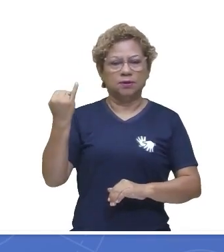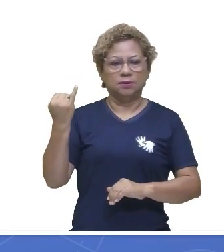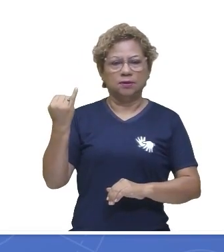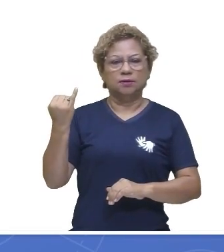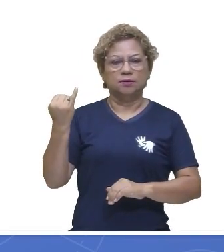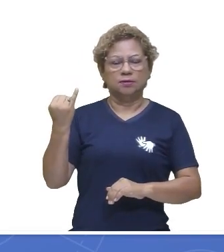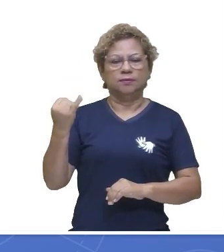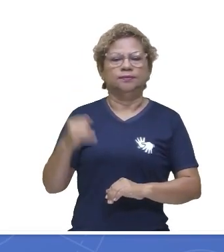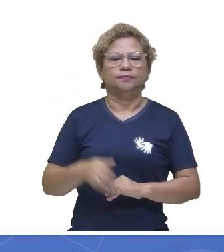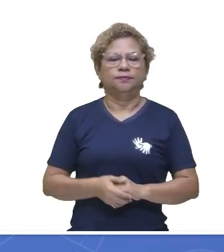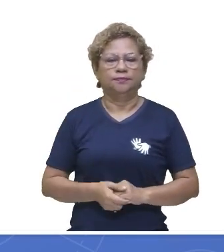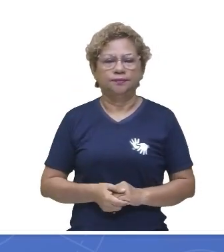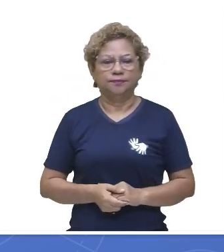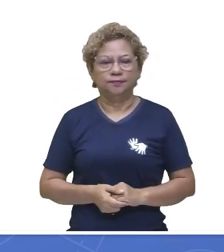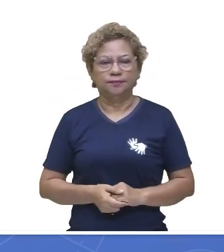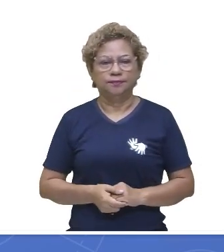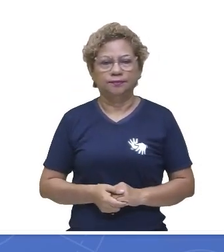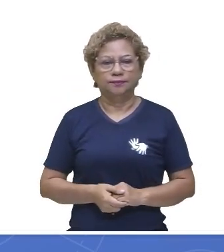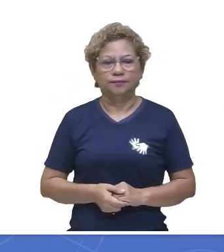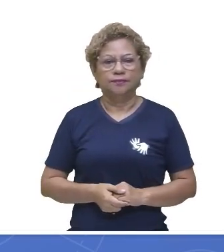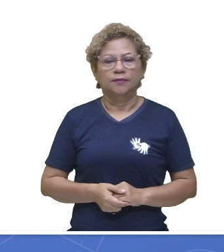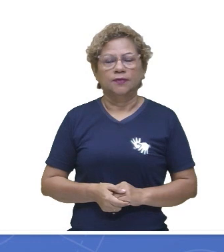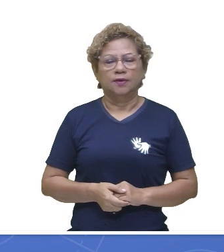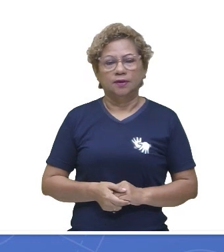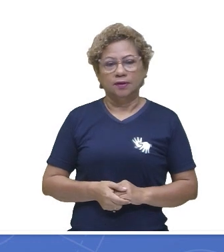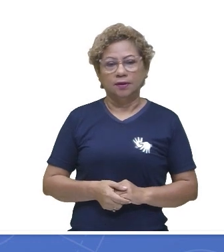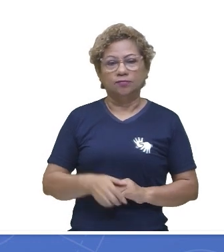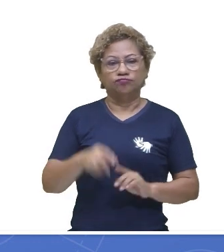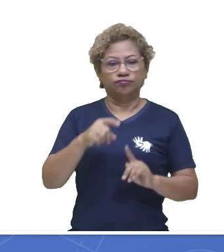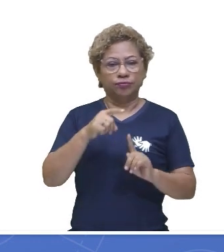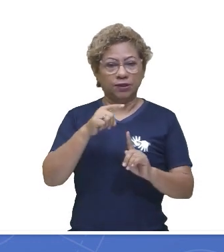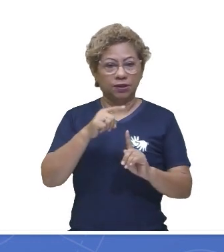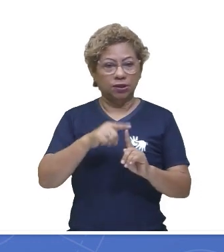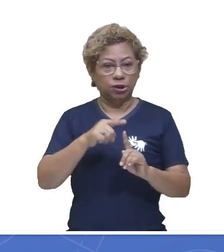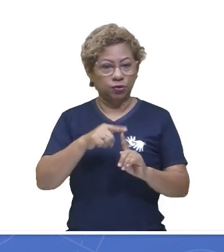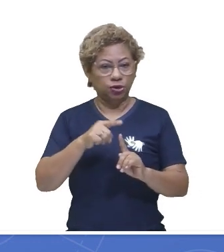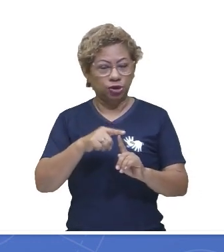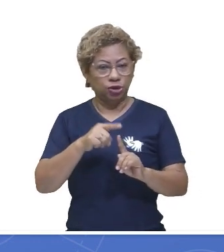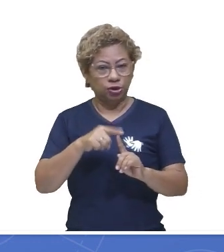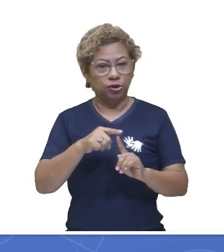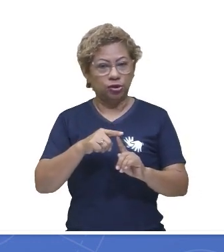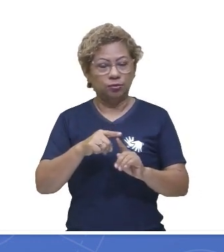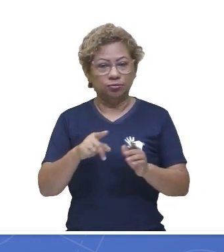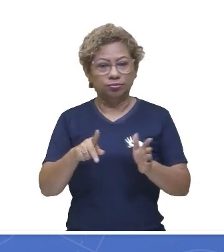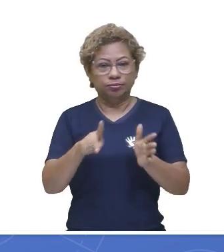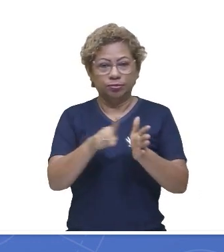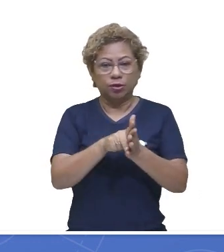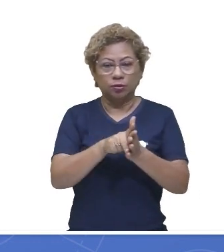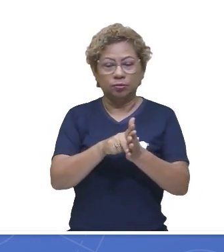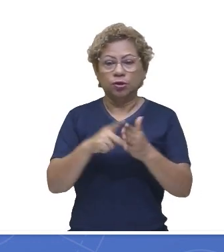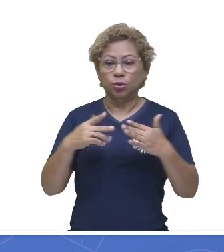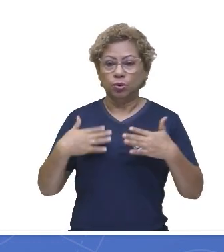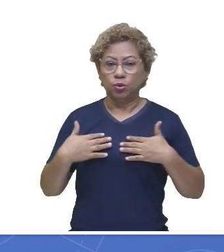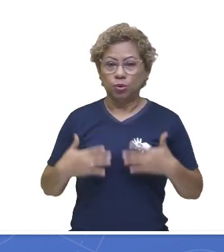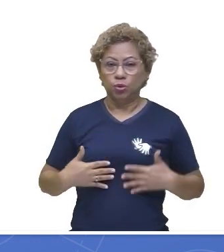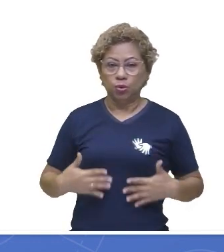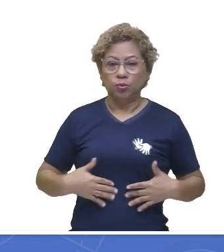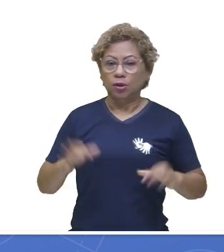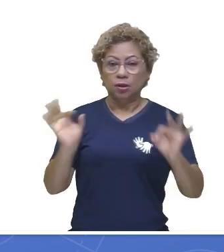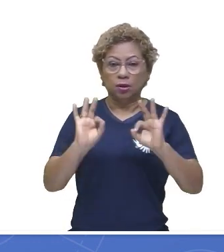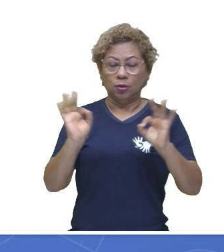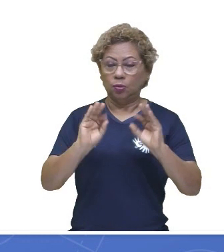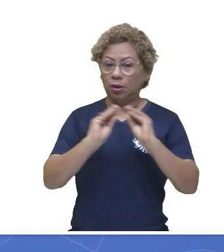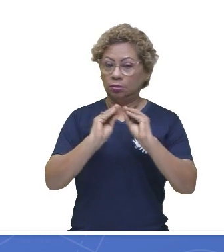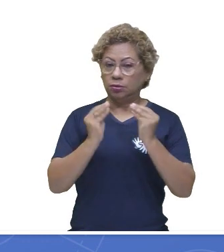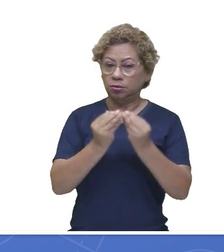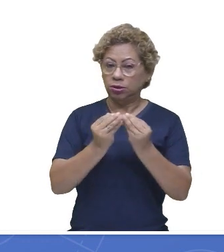capacidade térmica. Capacidade térmica é uma propriedade dos corpos, tá? Não das substâncias que os